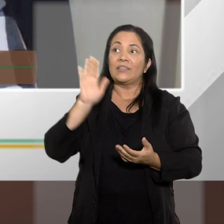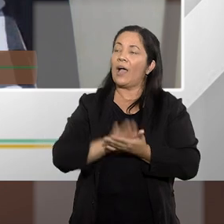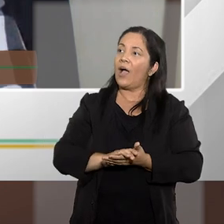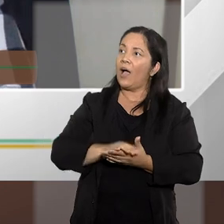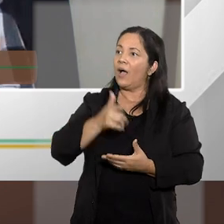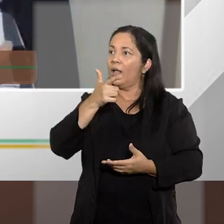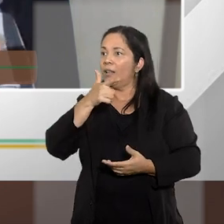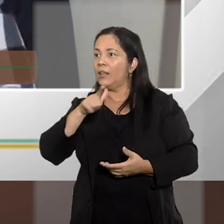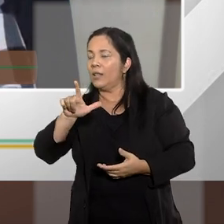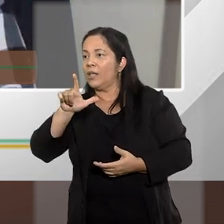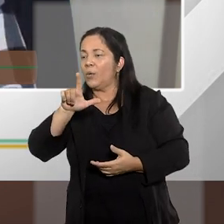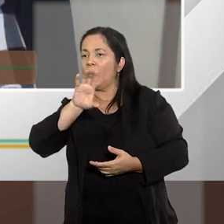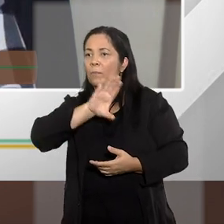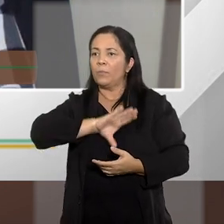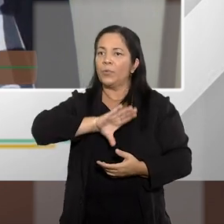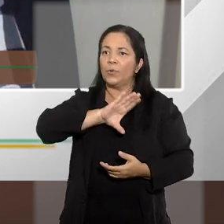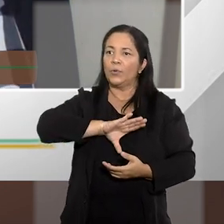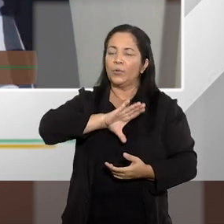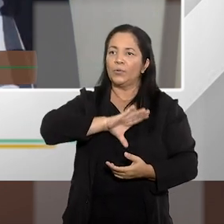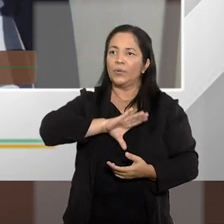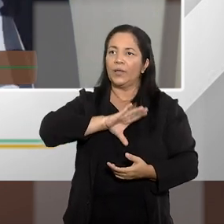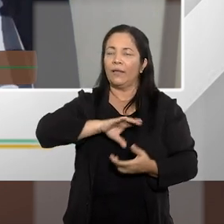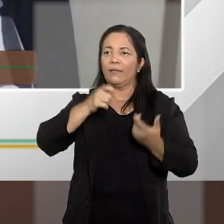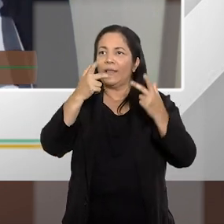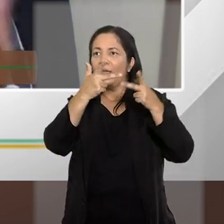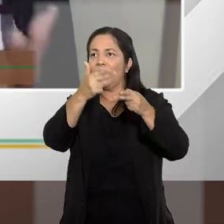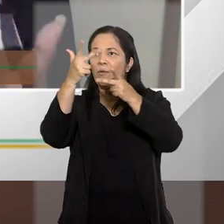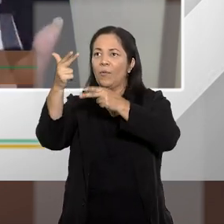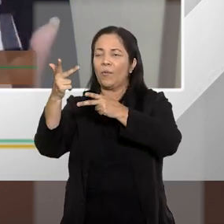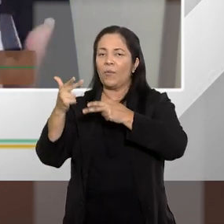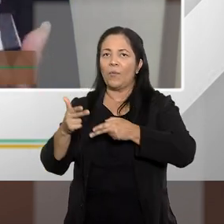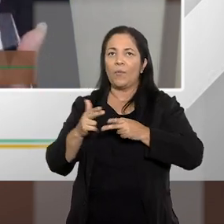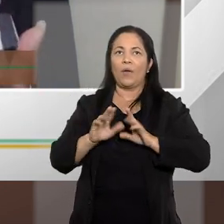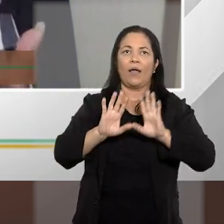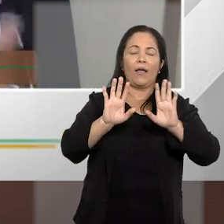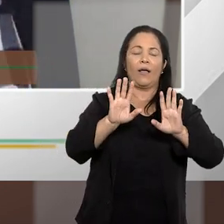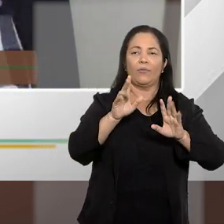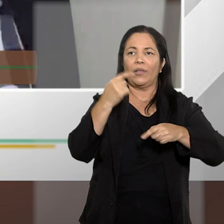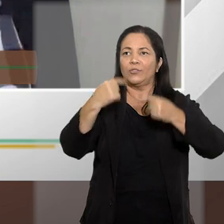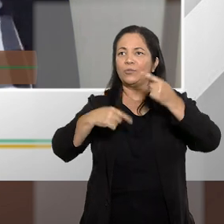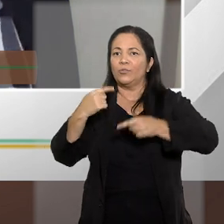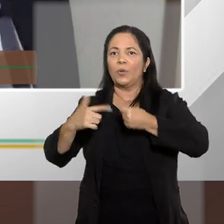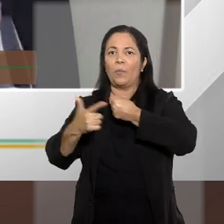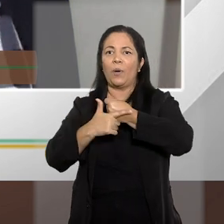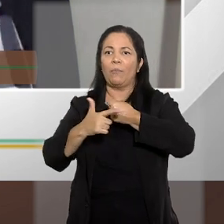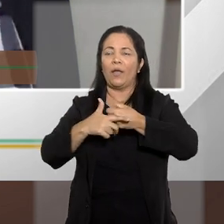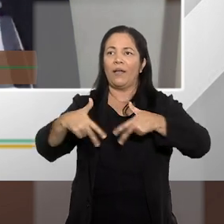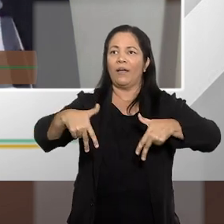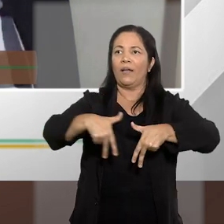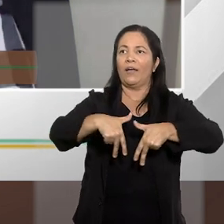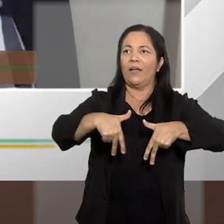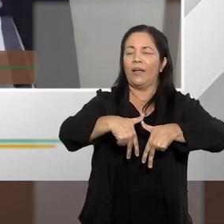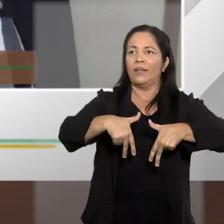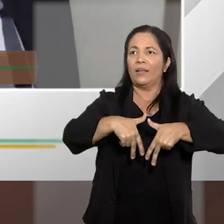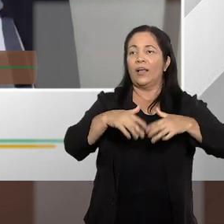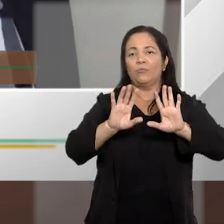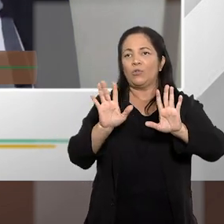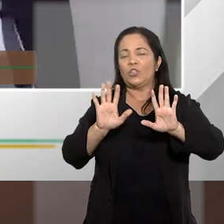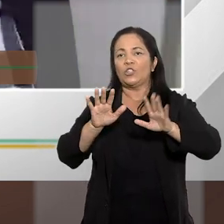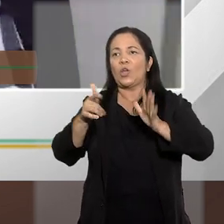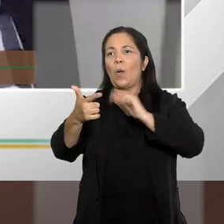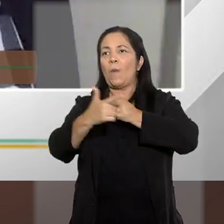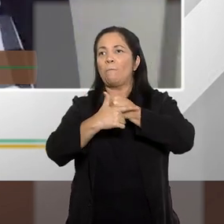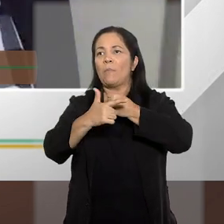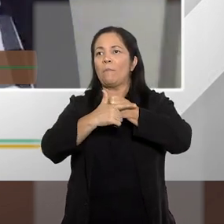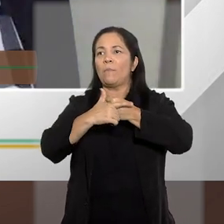portuguesa, ou a ideia de que você quer destruir o reconhecimento do papel do gênero, do sexo biológico, não é gênero, né? Esse